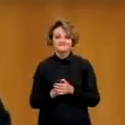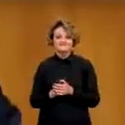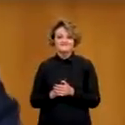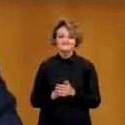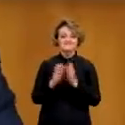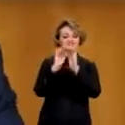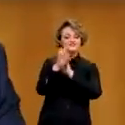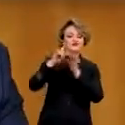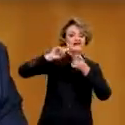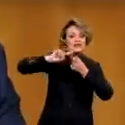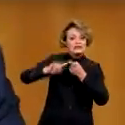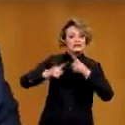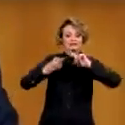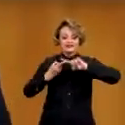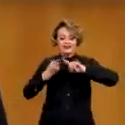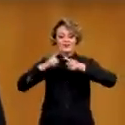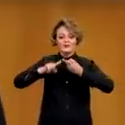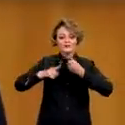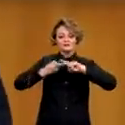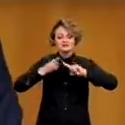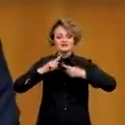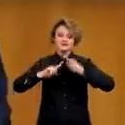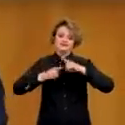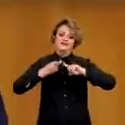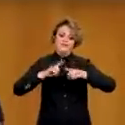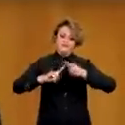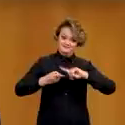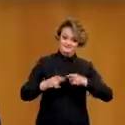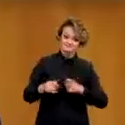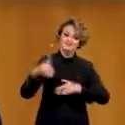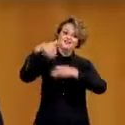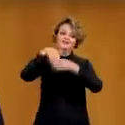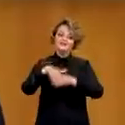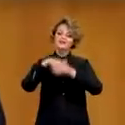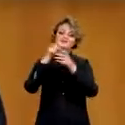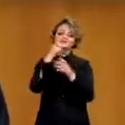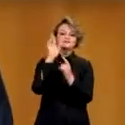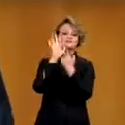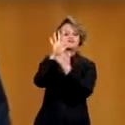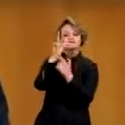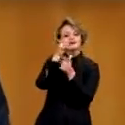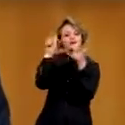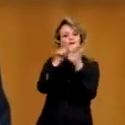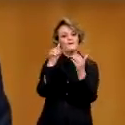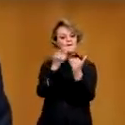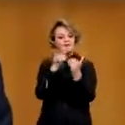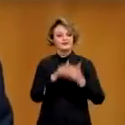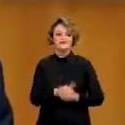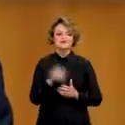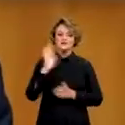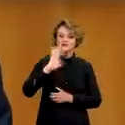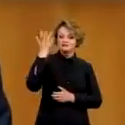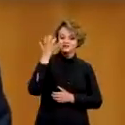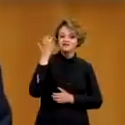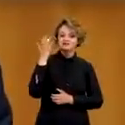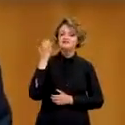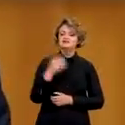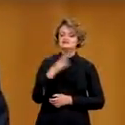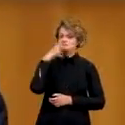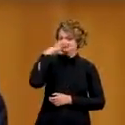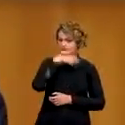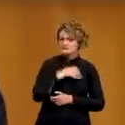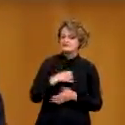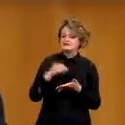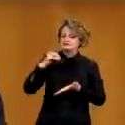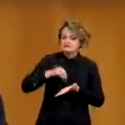Então aquilo é feito, o acordo, aquilo é votado. E você precisa convencer a maioria. Uhum. Foi o que aconteceu com muita persistência,